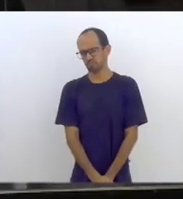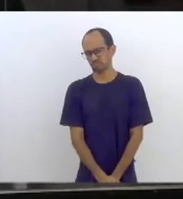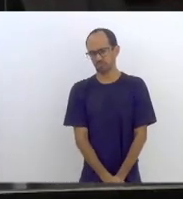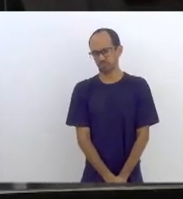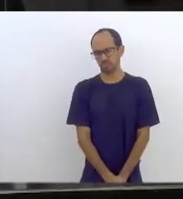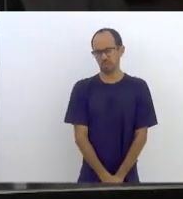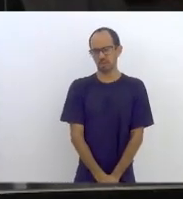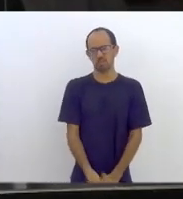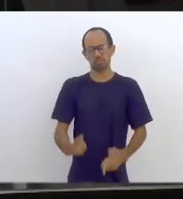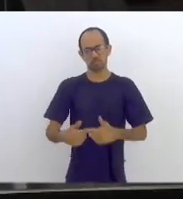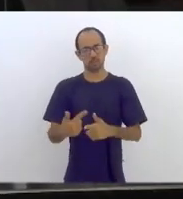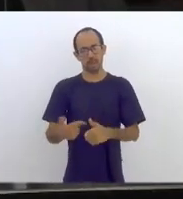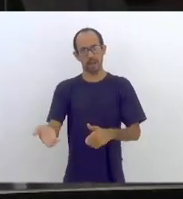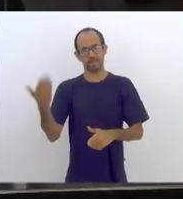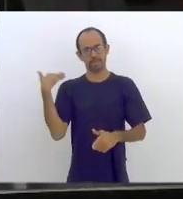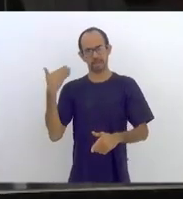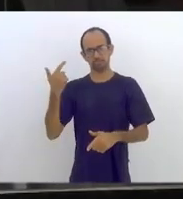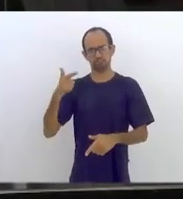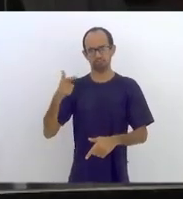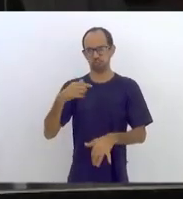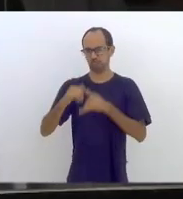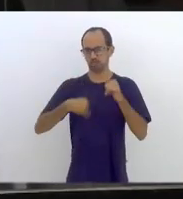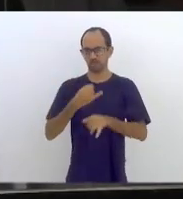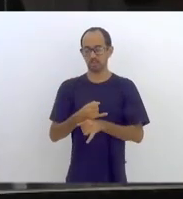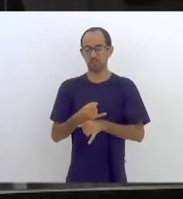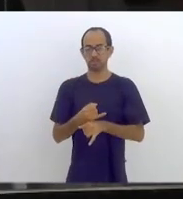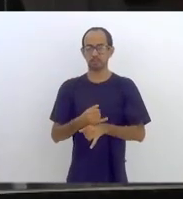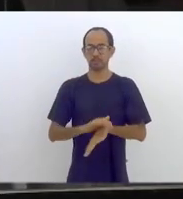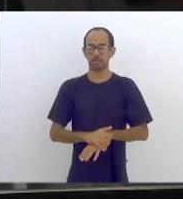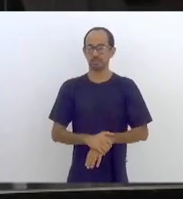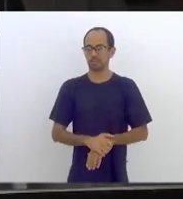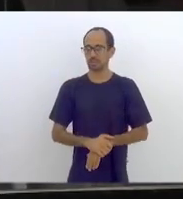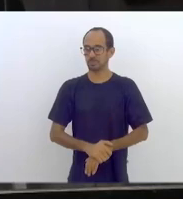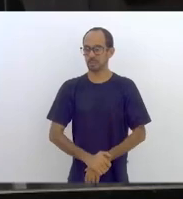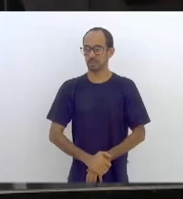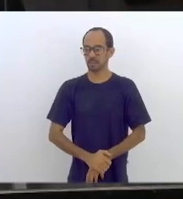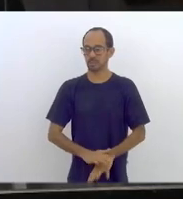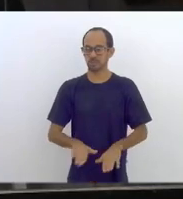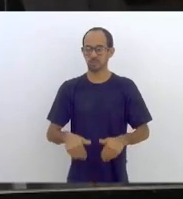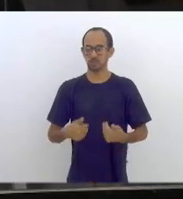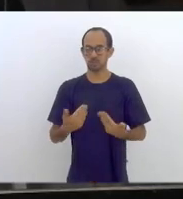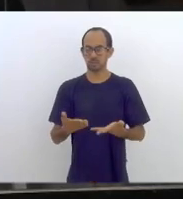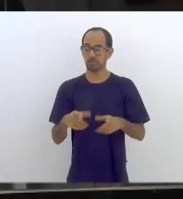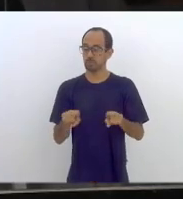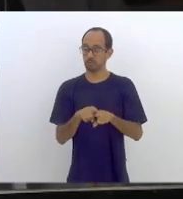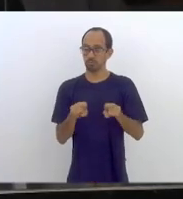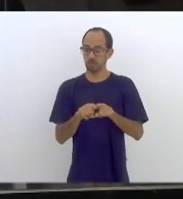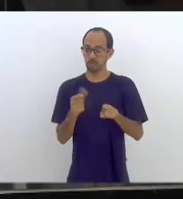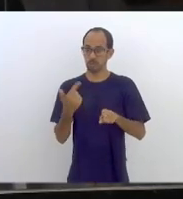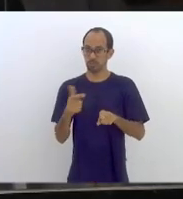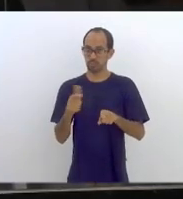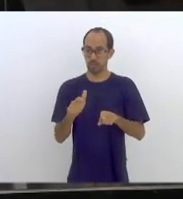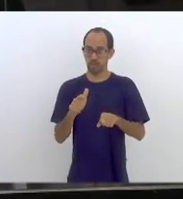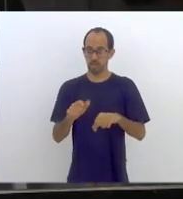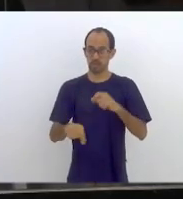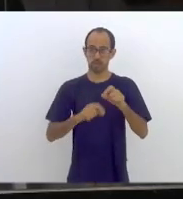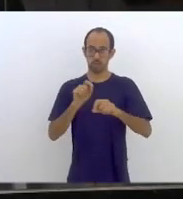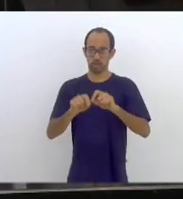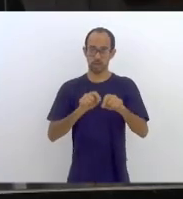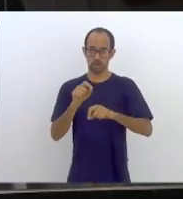sequer a internet era tão popular também não consta lá que os parlamentares são